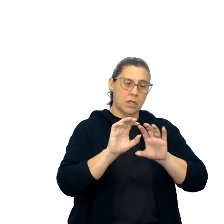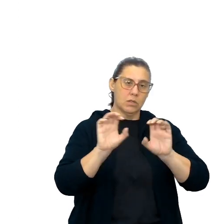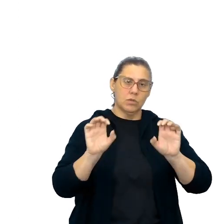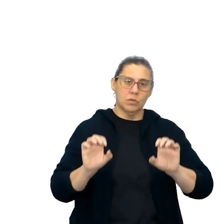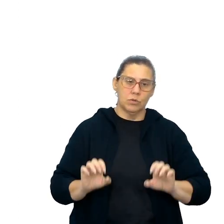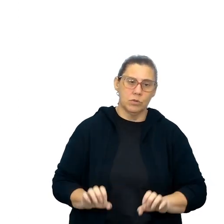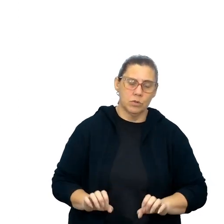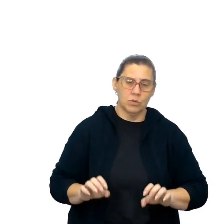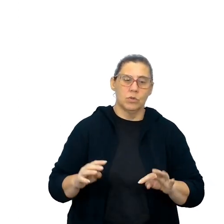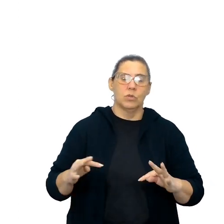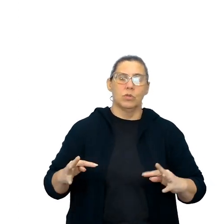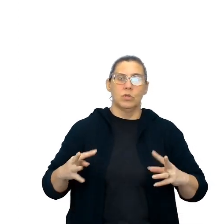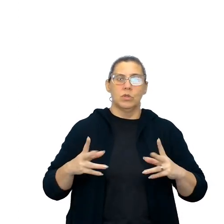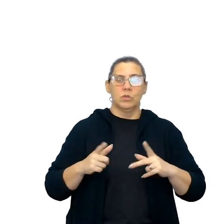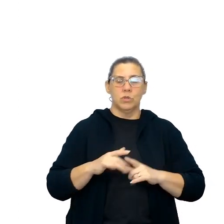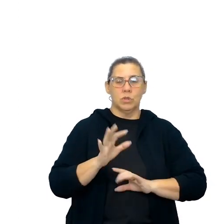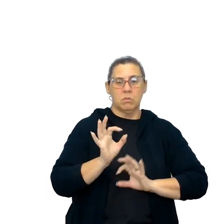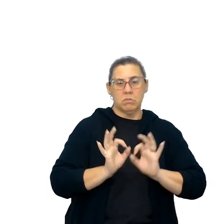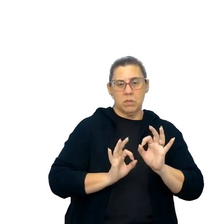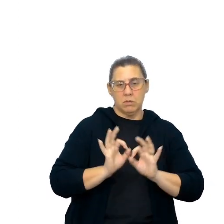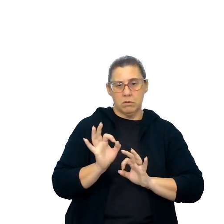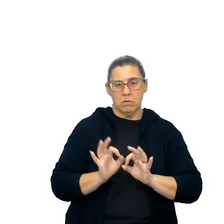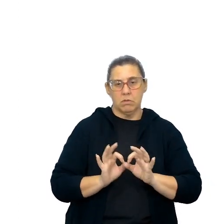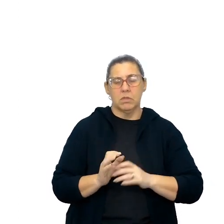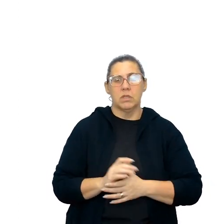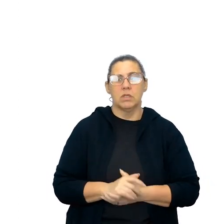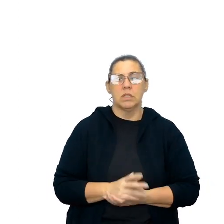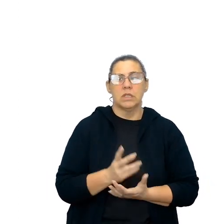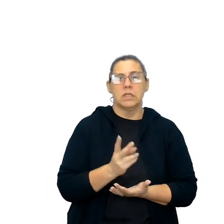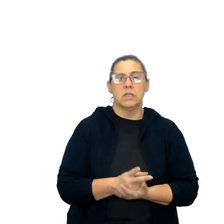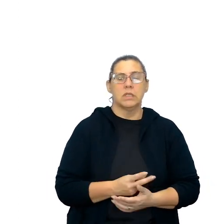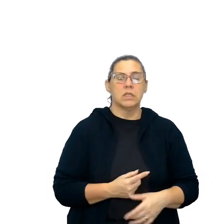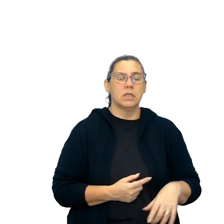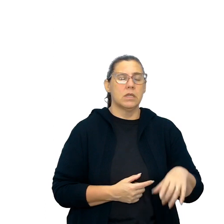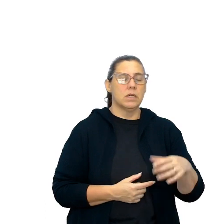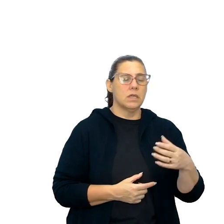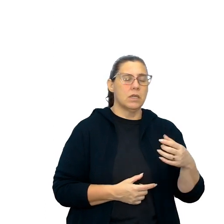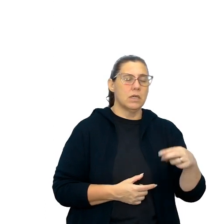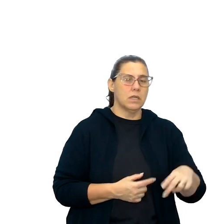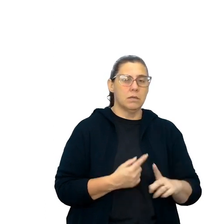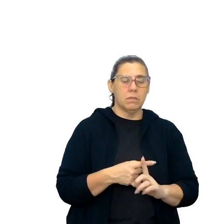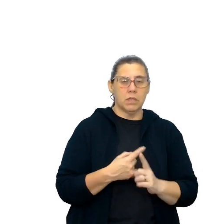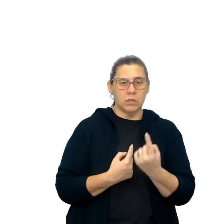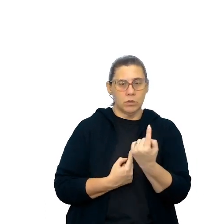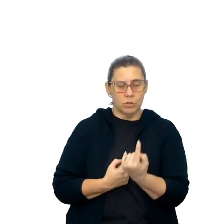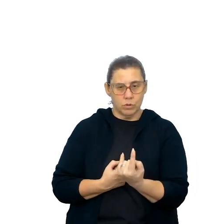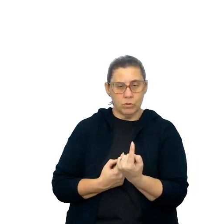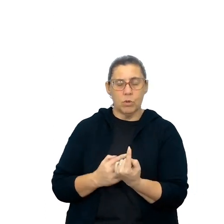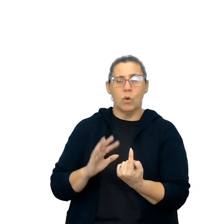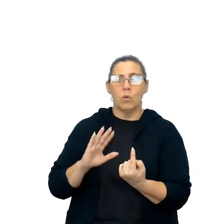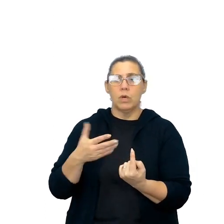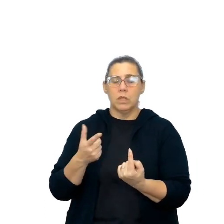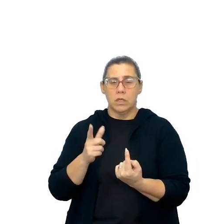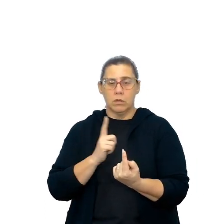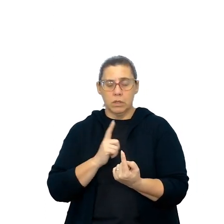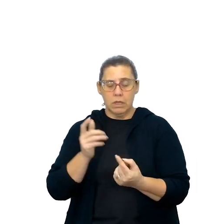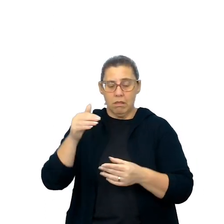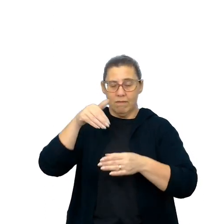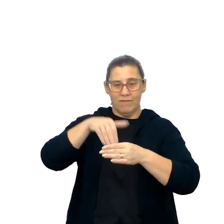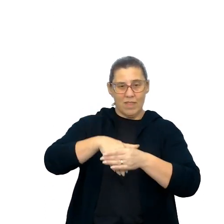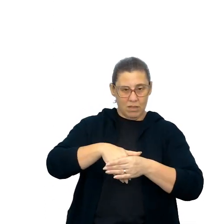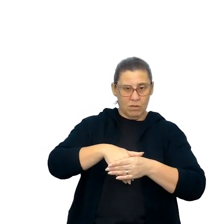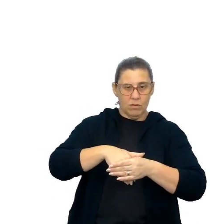estruturas todas formadas sempre por N mais 1, né? Então, a gente tem, dentro